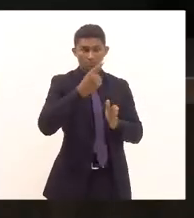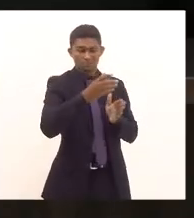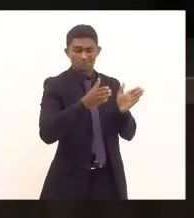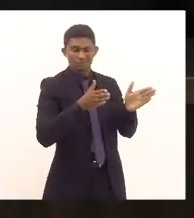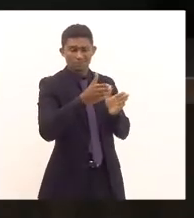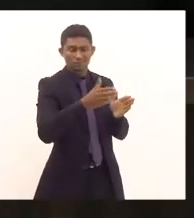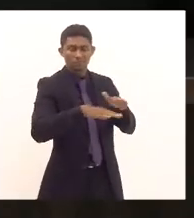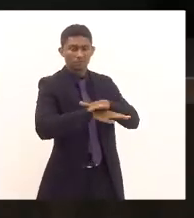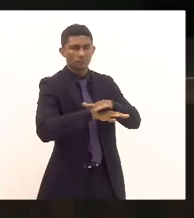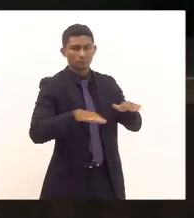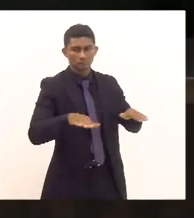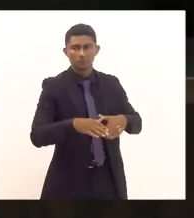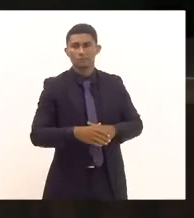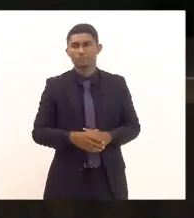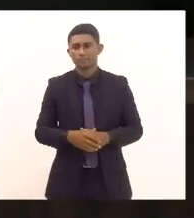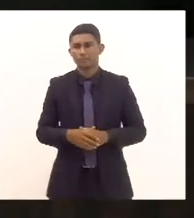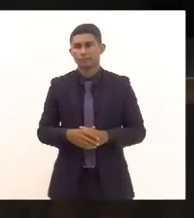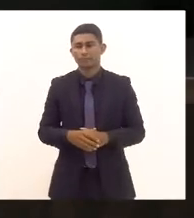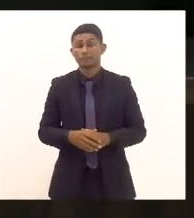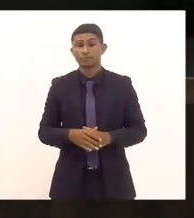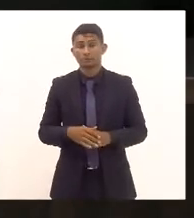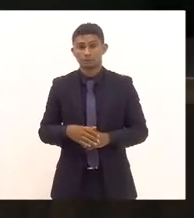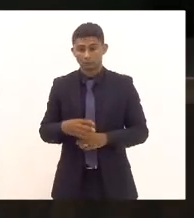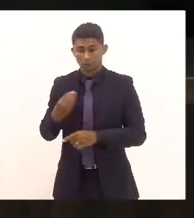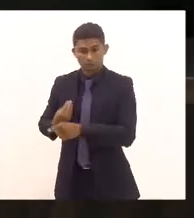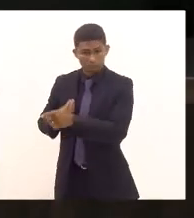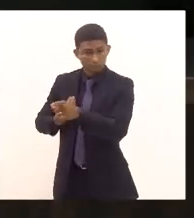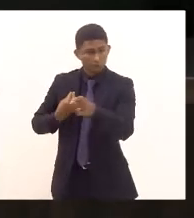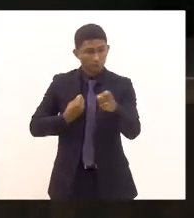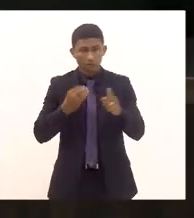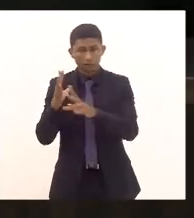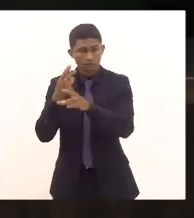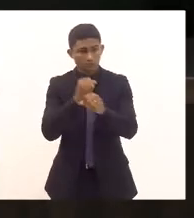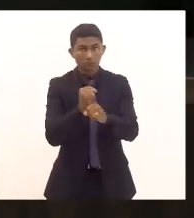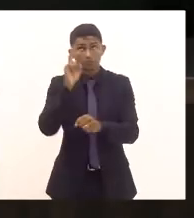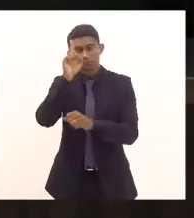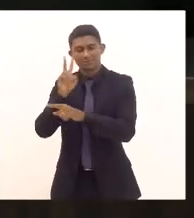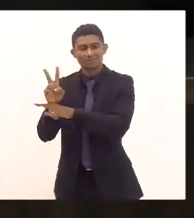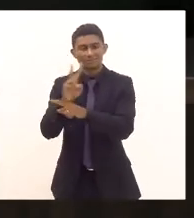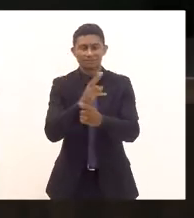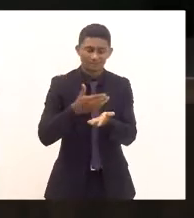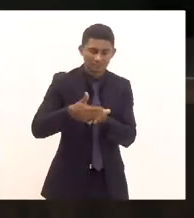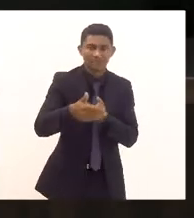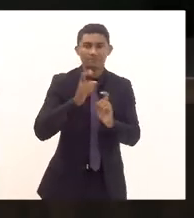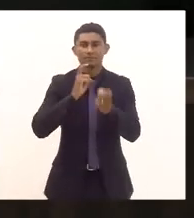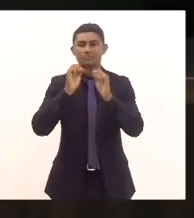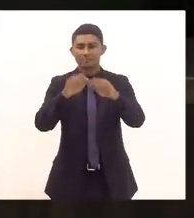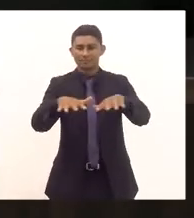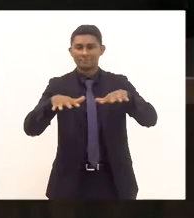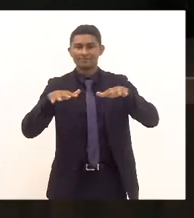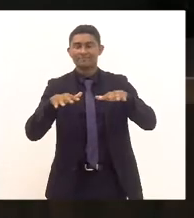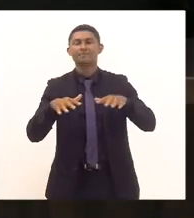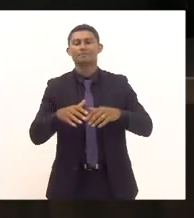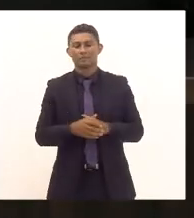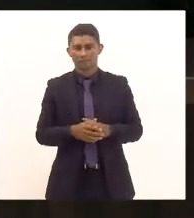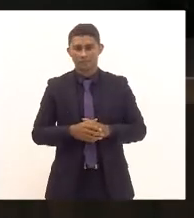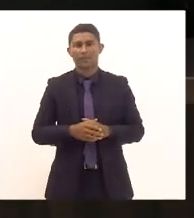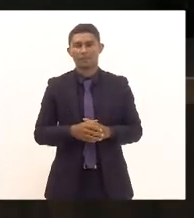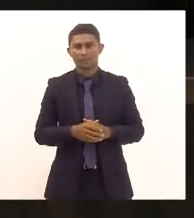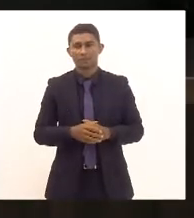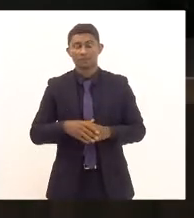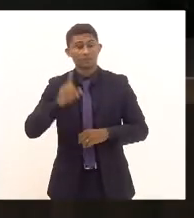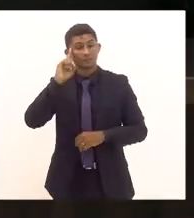sessão extraordinária mesmo está encerrado havendo número legal sobre a proteção de Deus iniciamos os nossos trabalhos está aberta a segunda